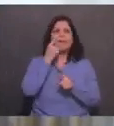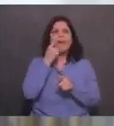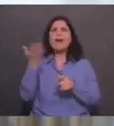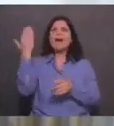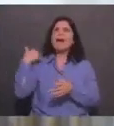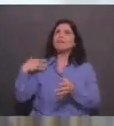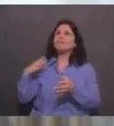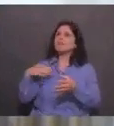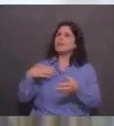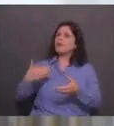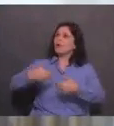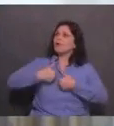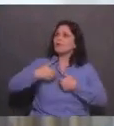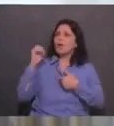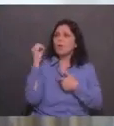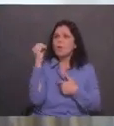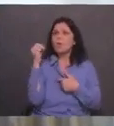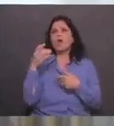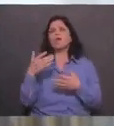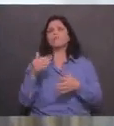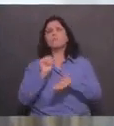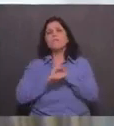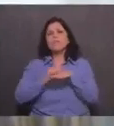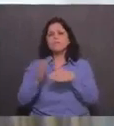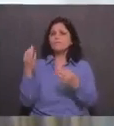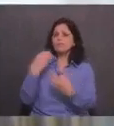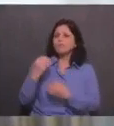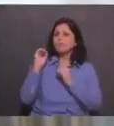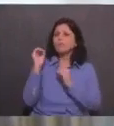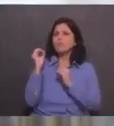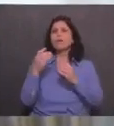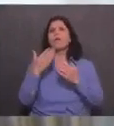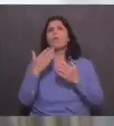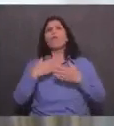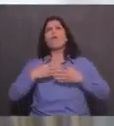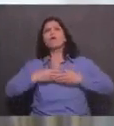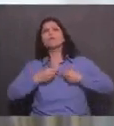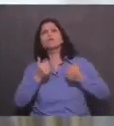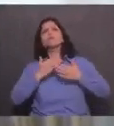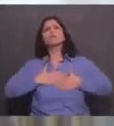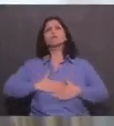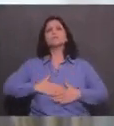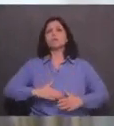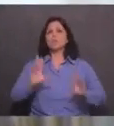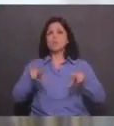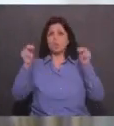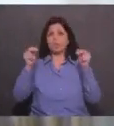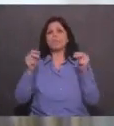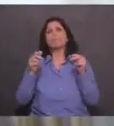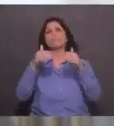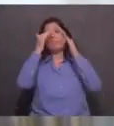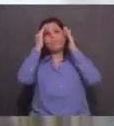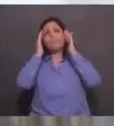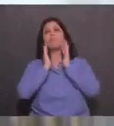lhes desse a mão do carinho ou da consolação espiritual. Maria, a Mãe